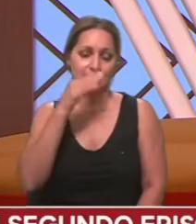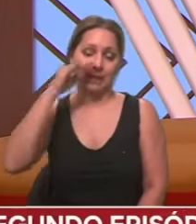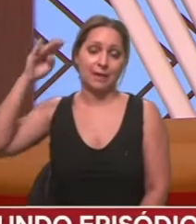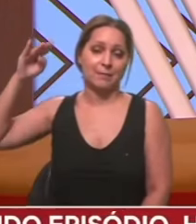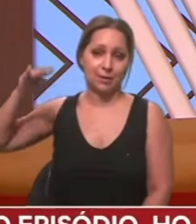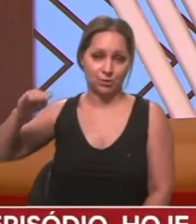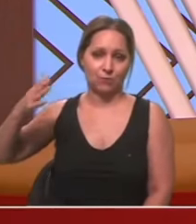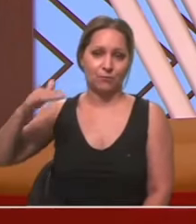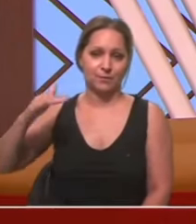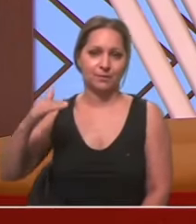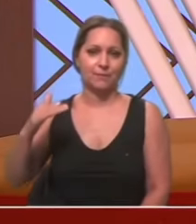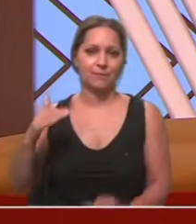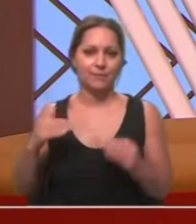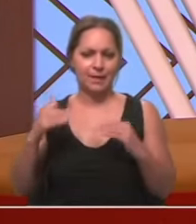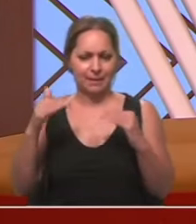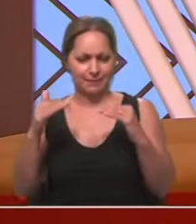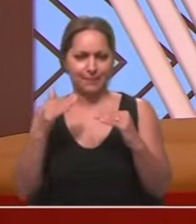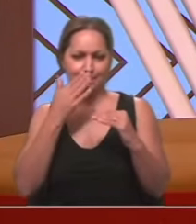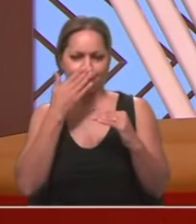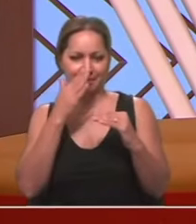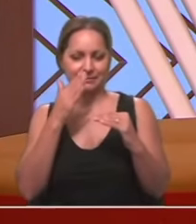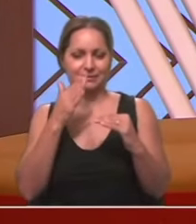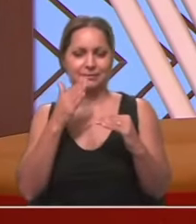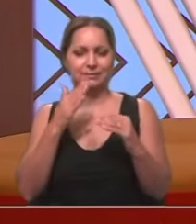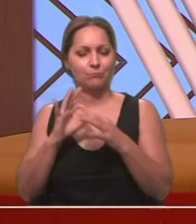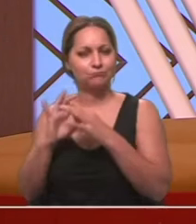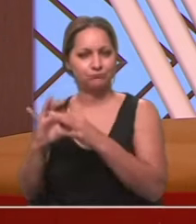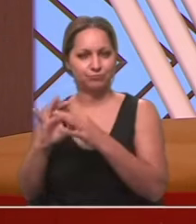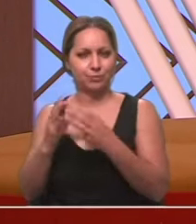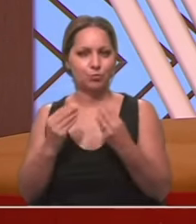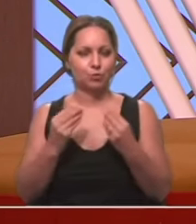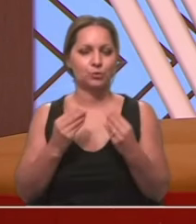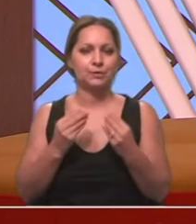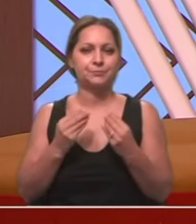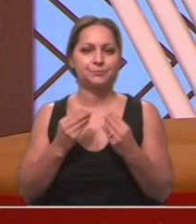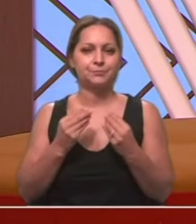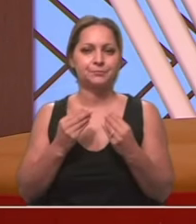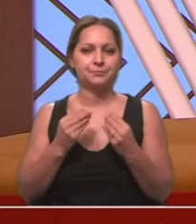eu, mas somos de gerações parecidas, em que partilhávamos muita coisa.